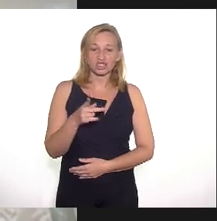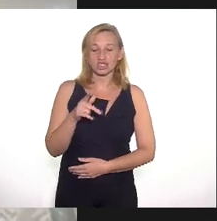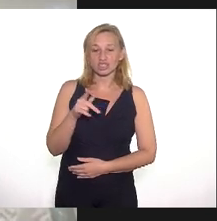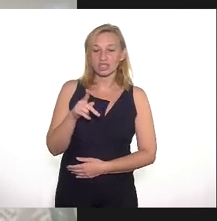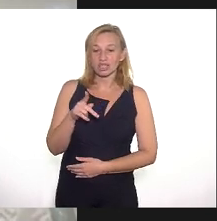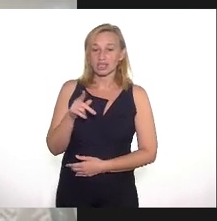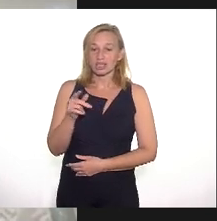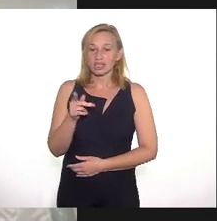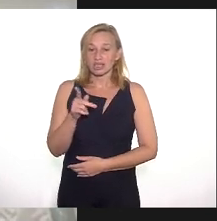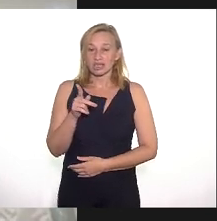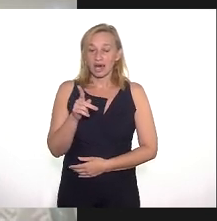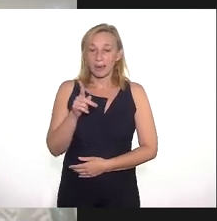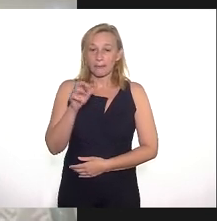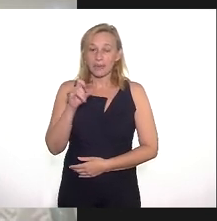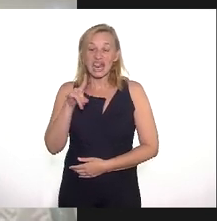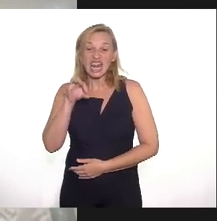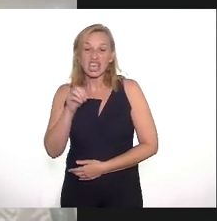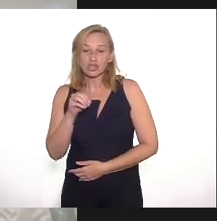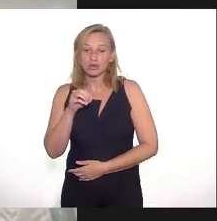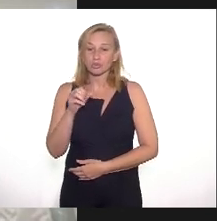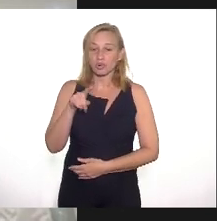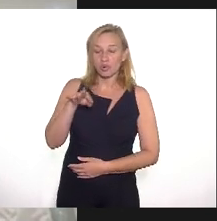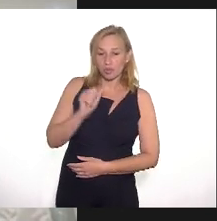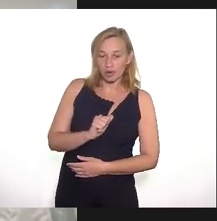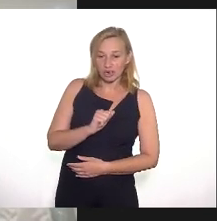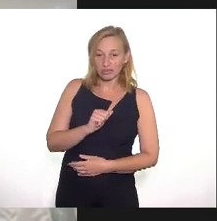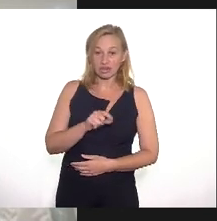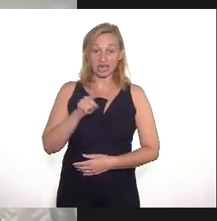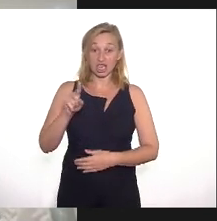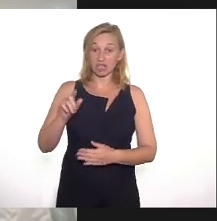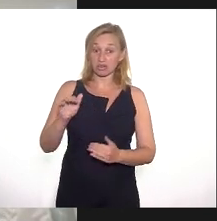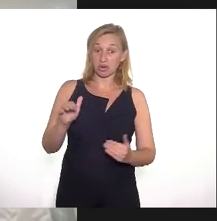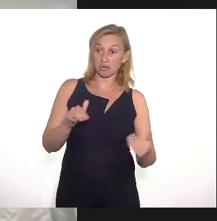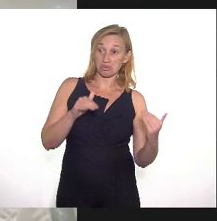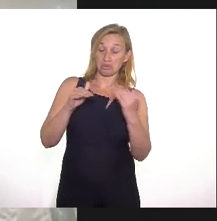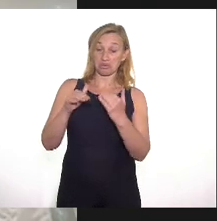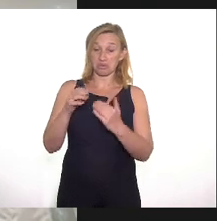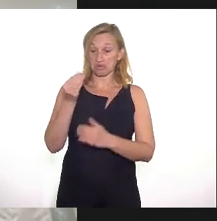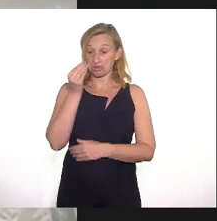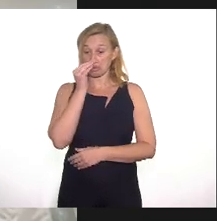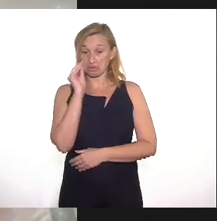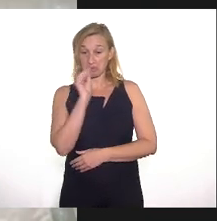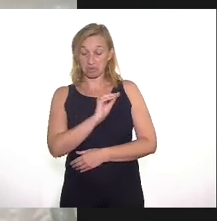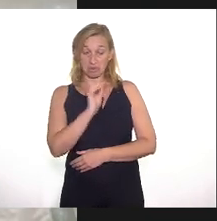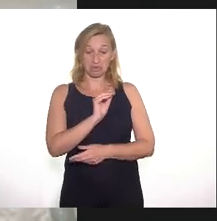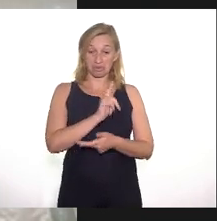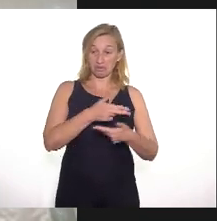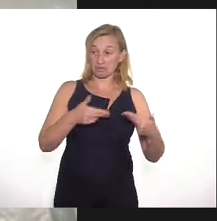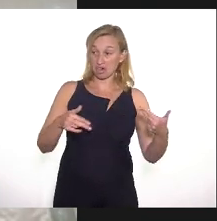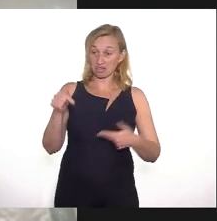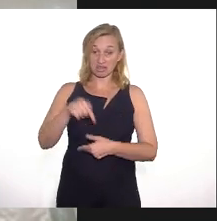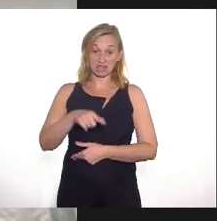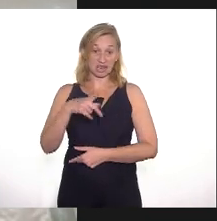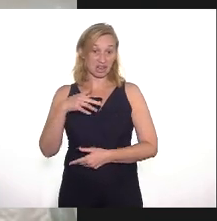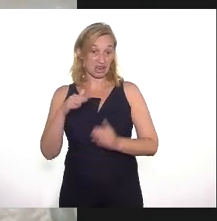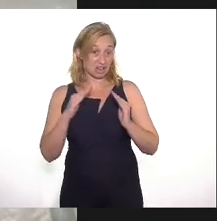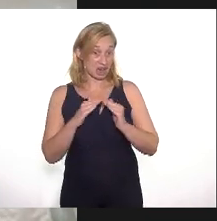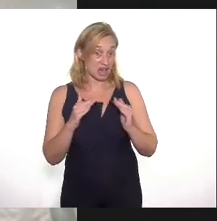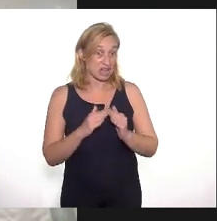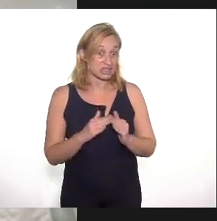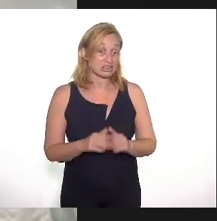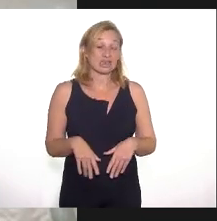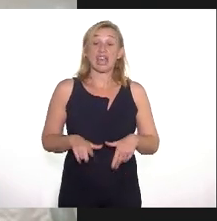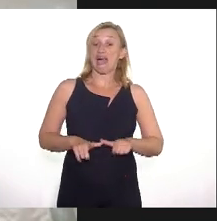dando apelido para o programa, aqueles que são os arautos da desgraça, e muitos, infelizmente, aqui nessa casa, assim